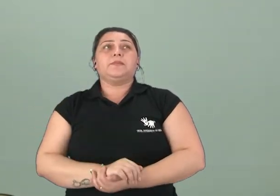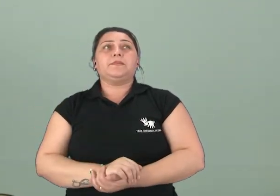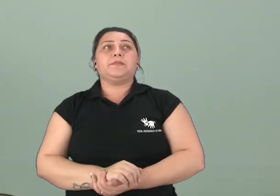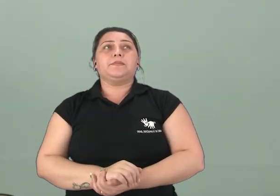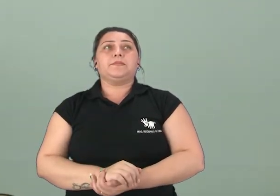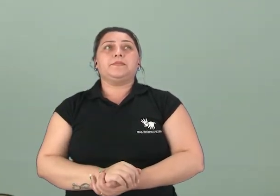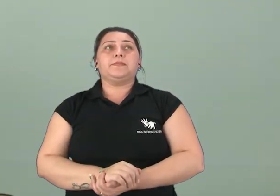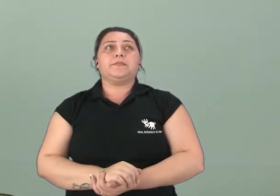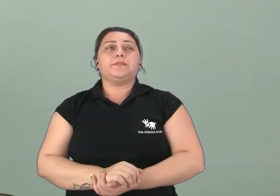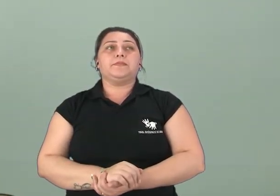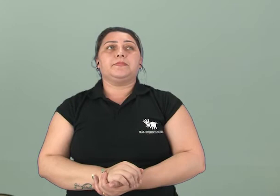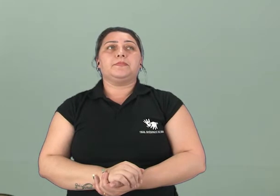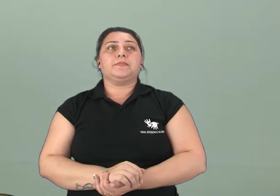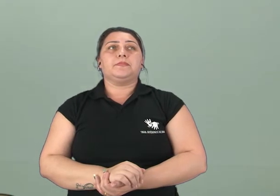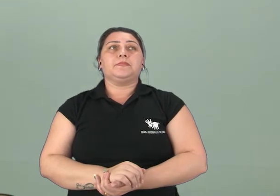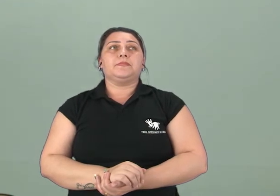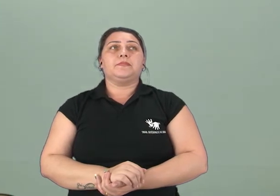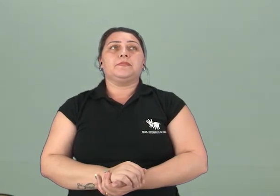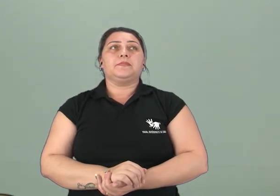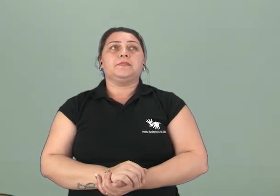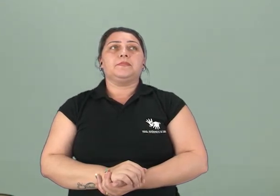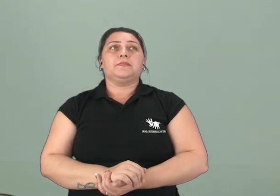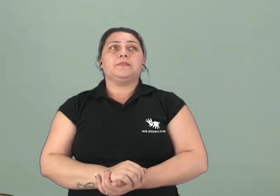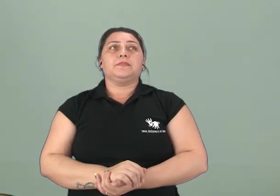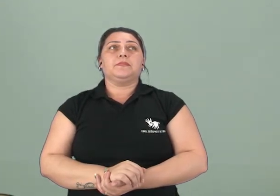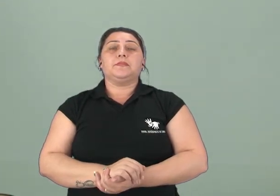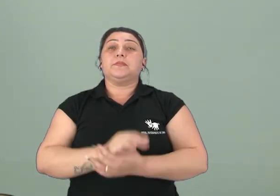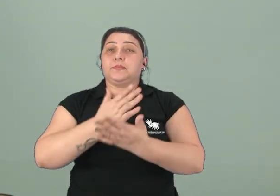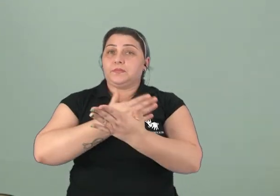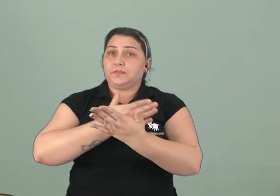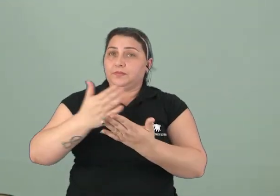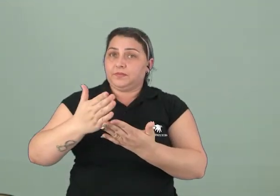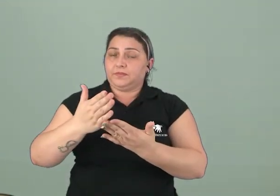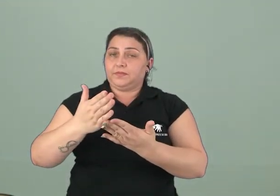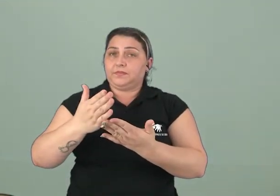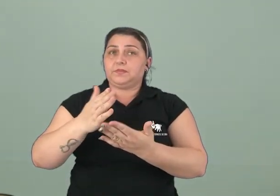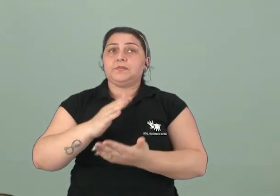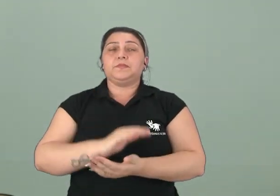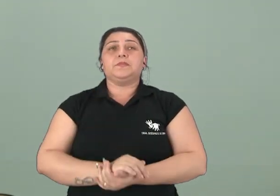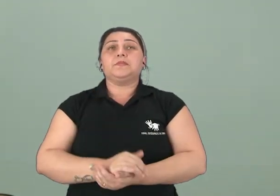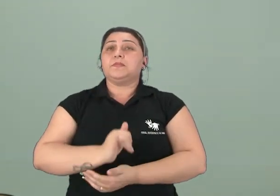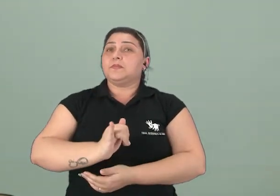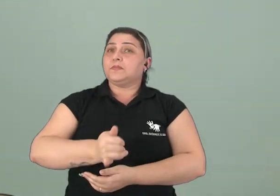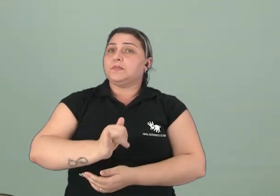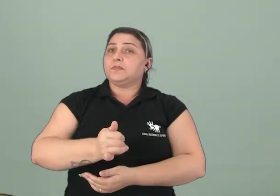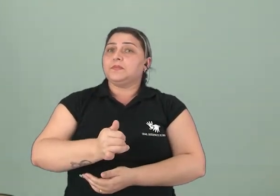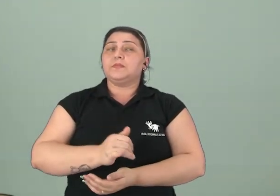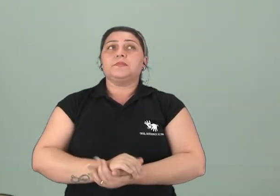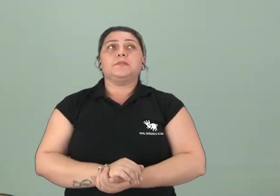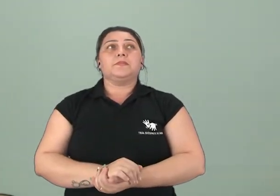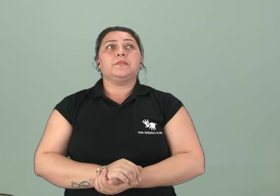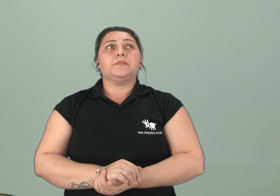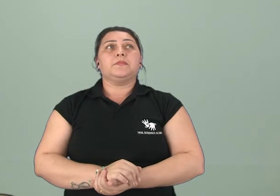comigo e a situação Inicial desse conto